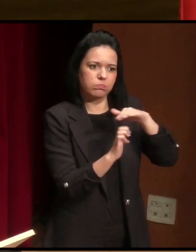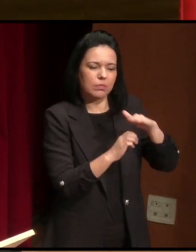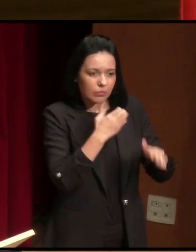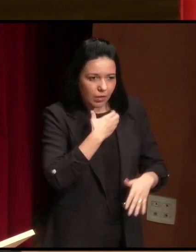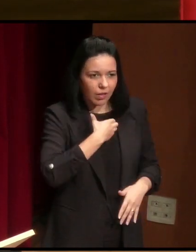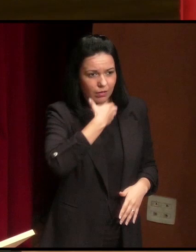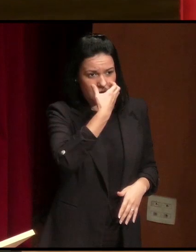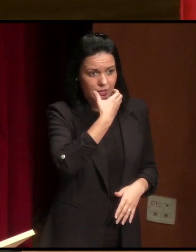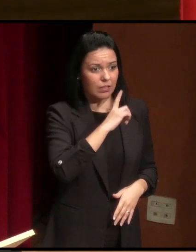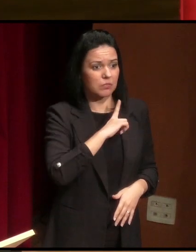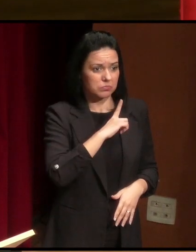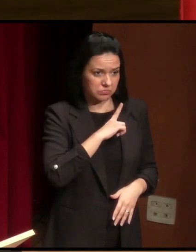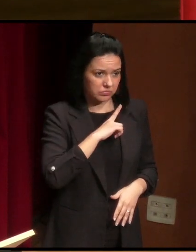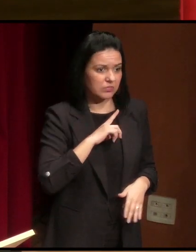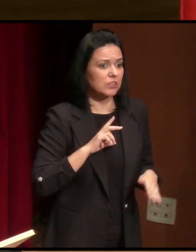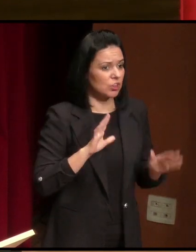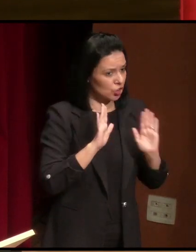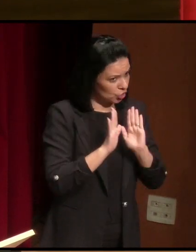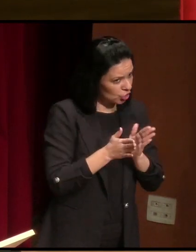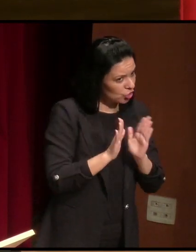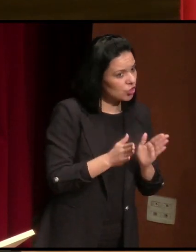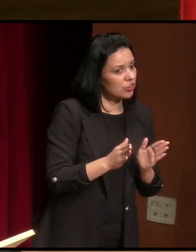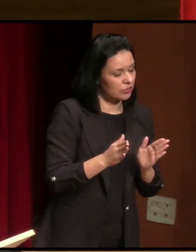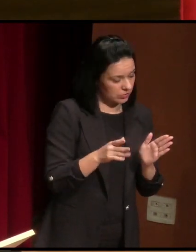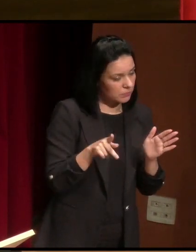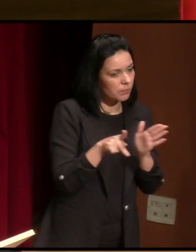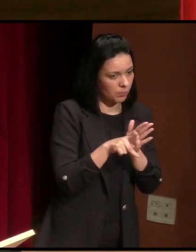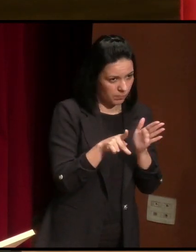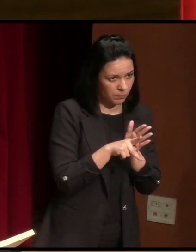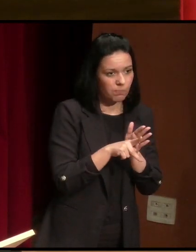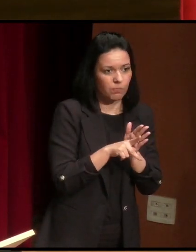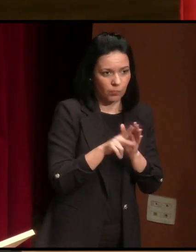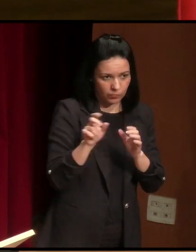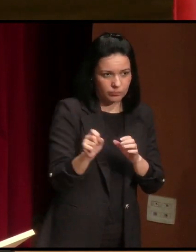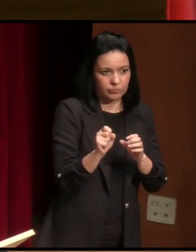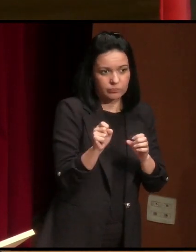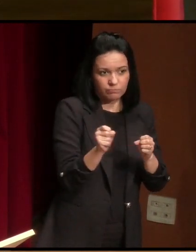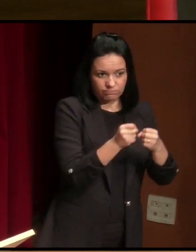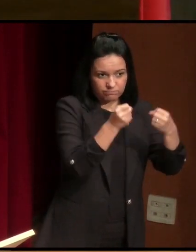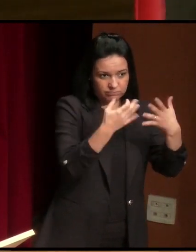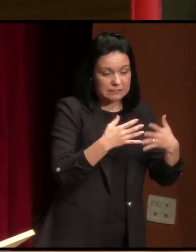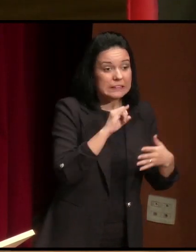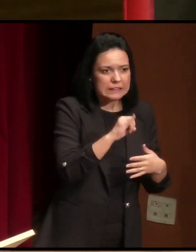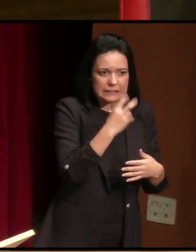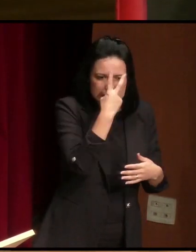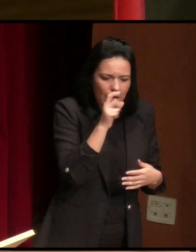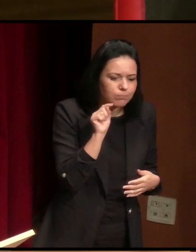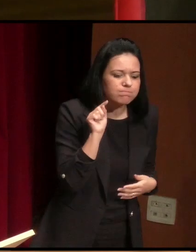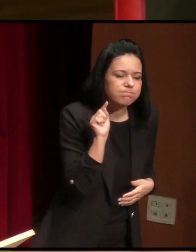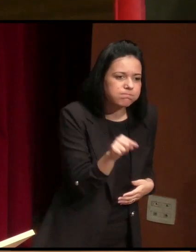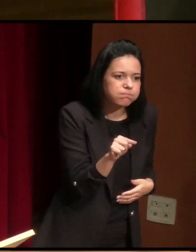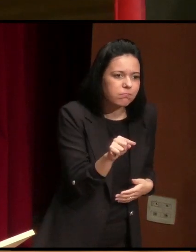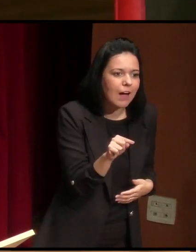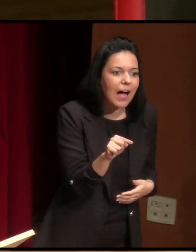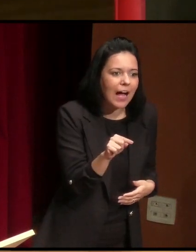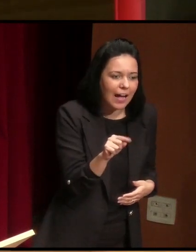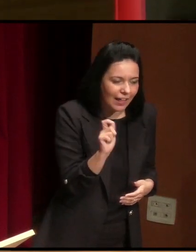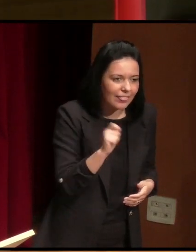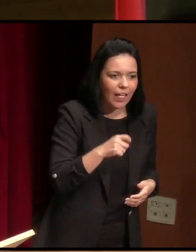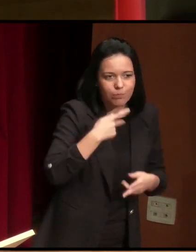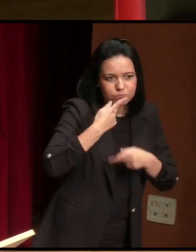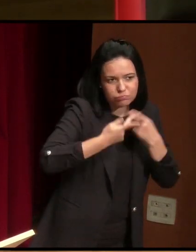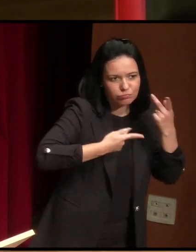exceção, conteúdo dublado, está audiodescrito. Né? O Netflix hoje tem um catálogo gigante de... Então,